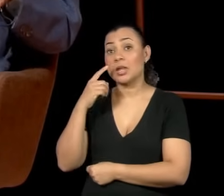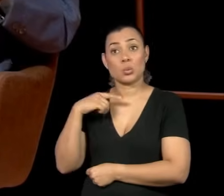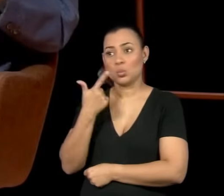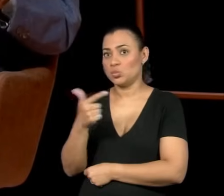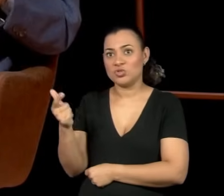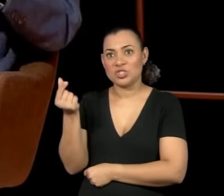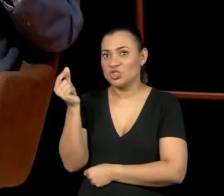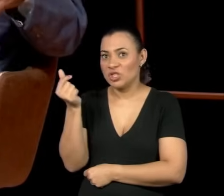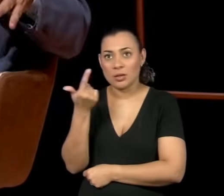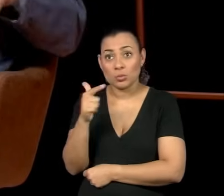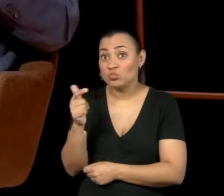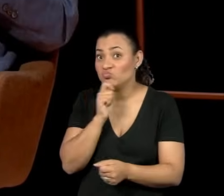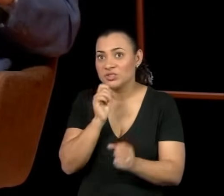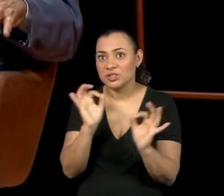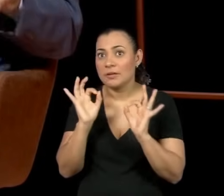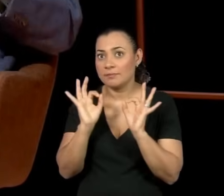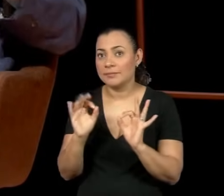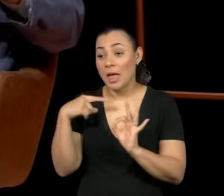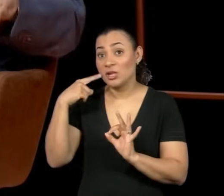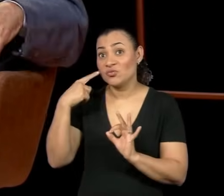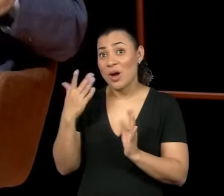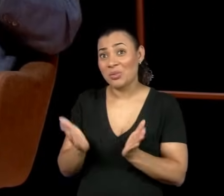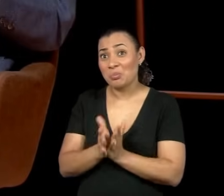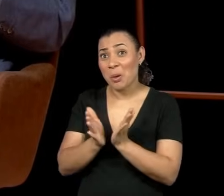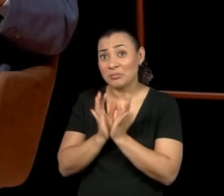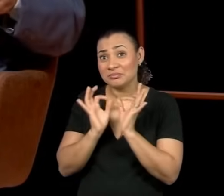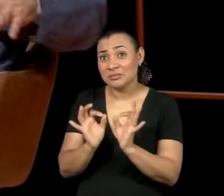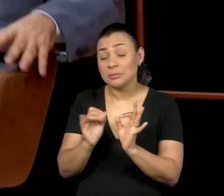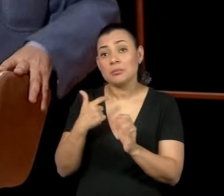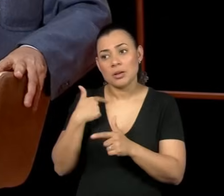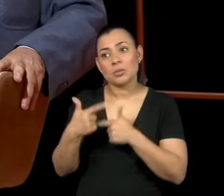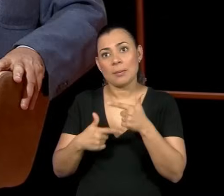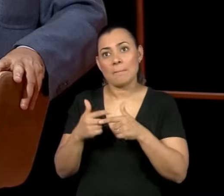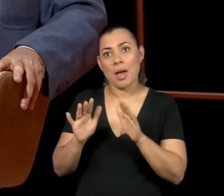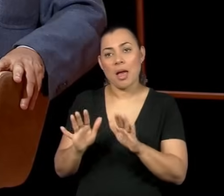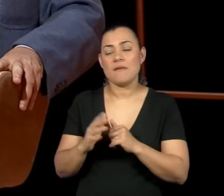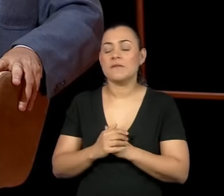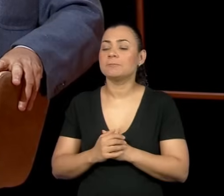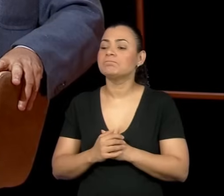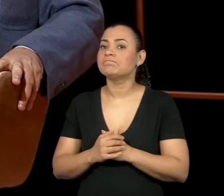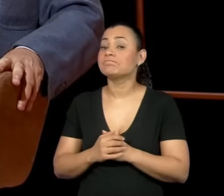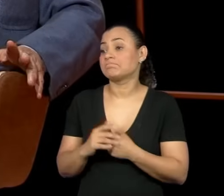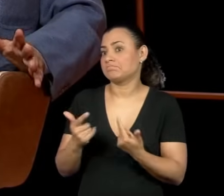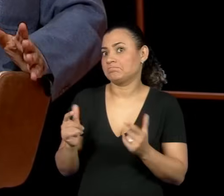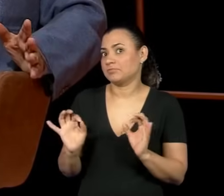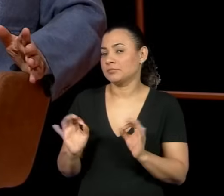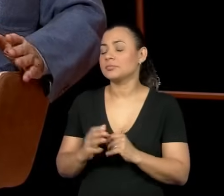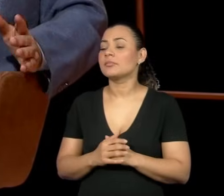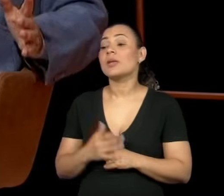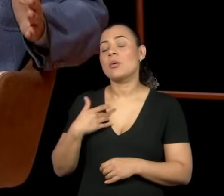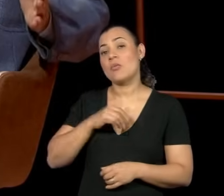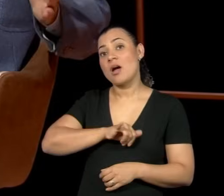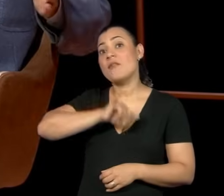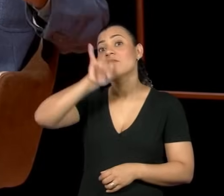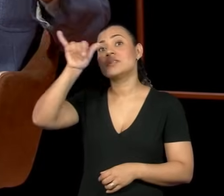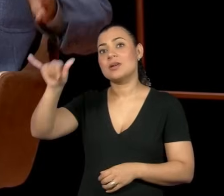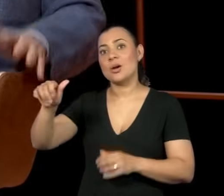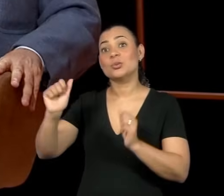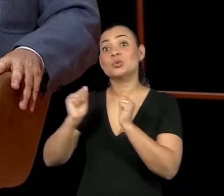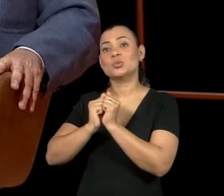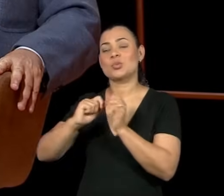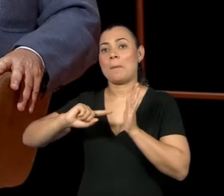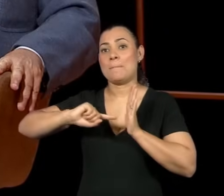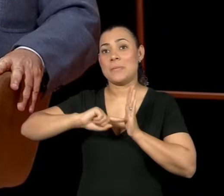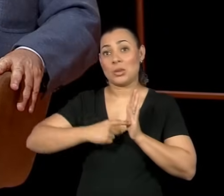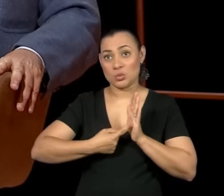dinheiro. Confesso a você que era um advogado pobre, mas trabalhador. E aí peguei um avião, fui com o diretor para Buenos